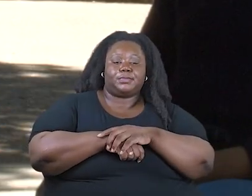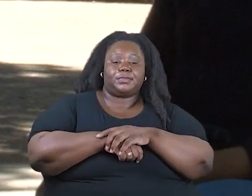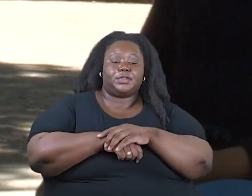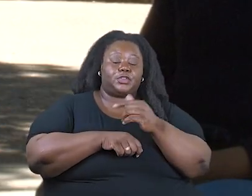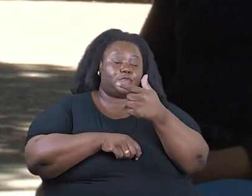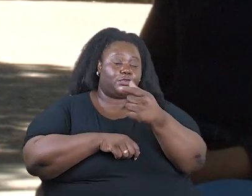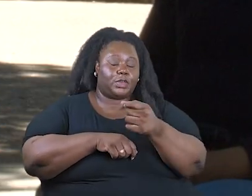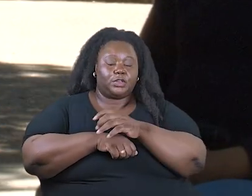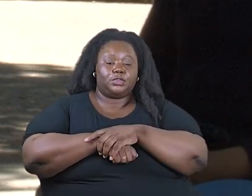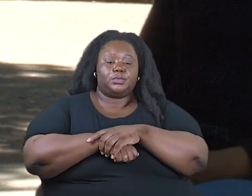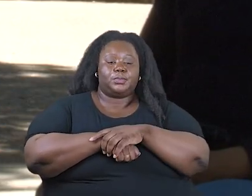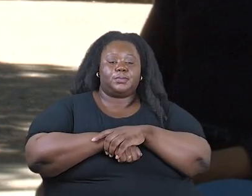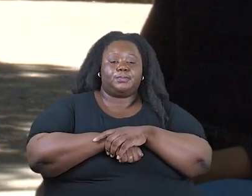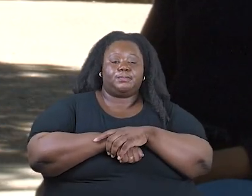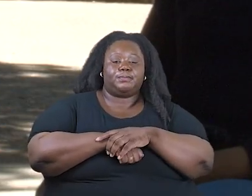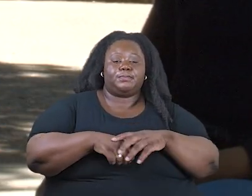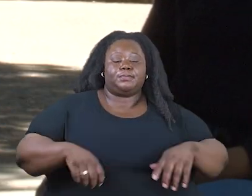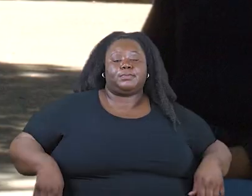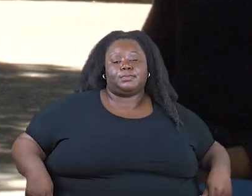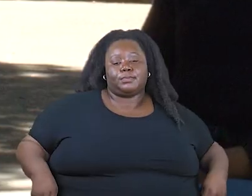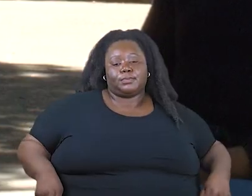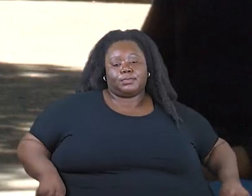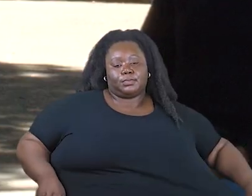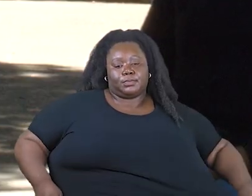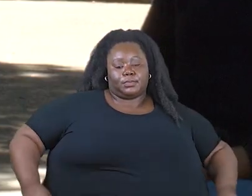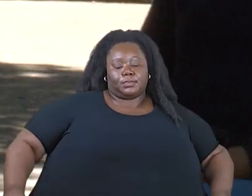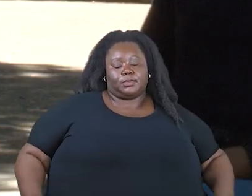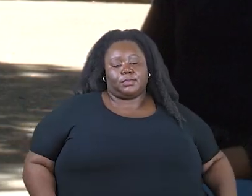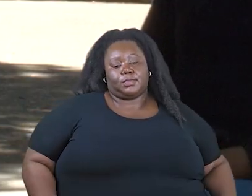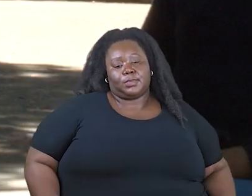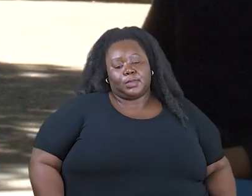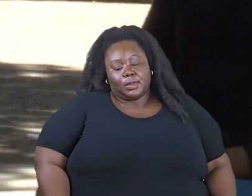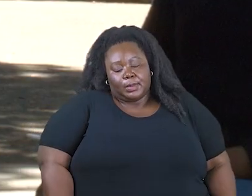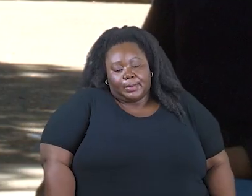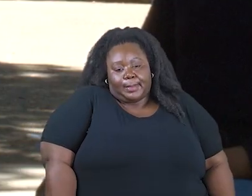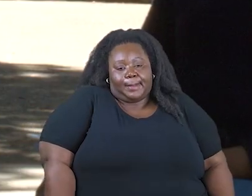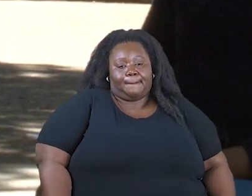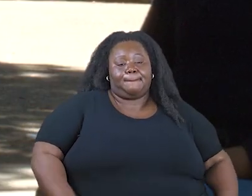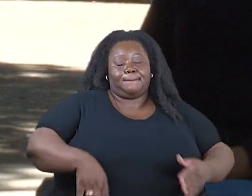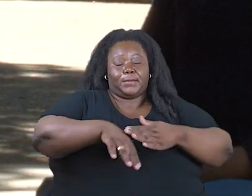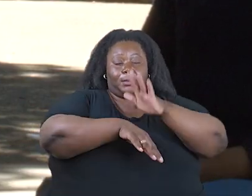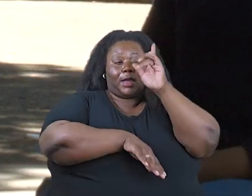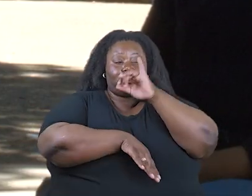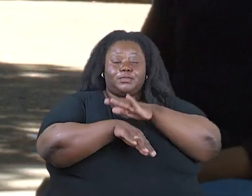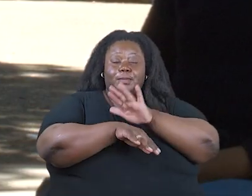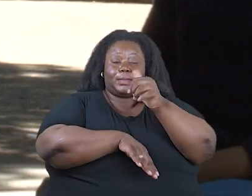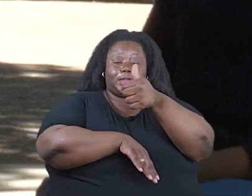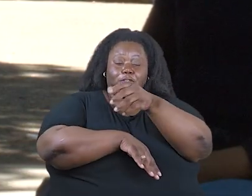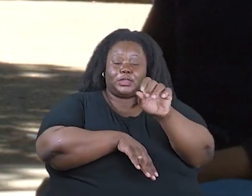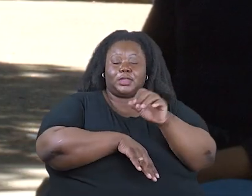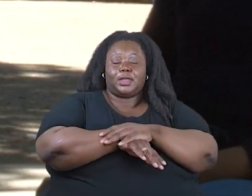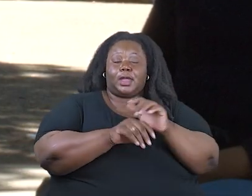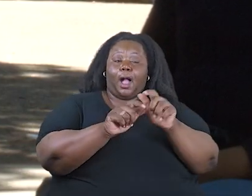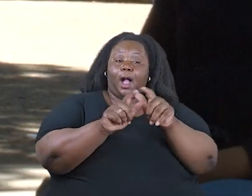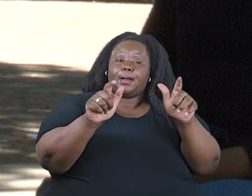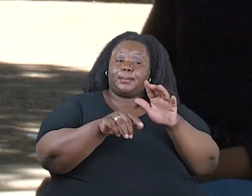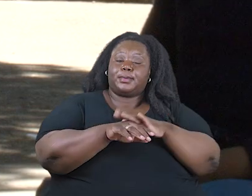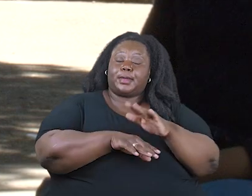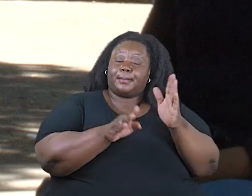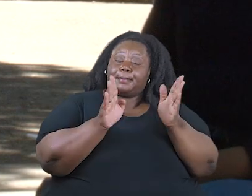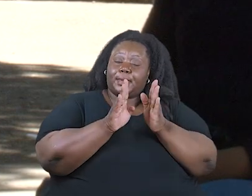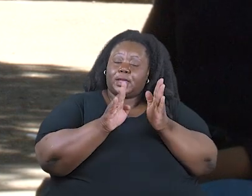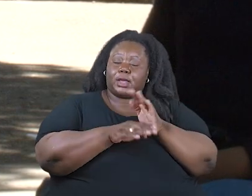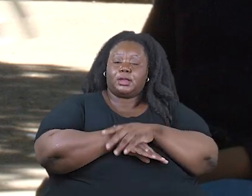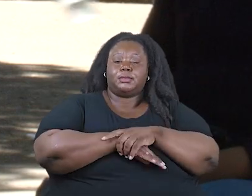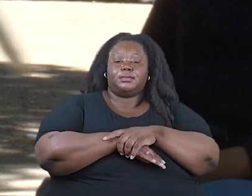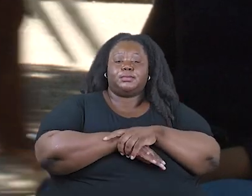de 20. Aí mais difícil é encontrar uma edição com mais de 100. A maioria das edições são